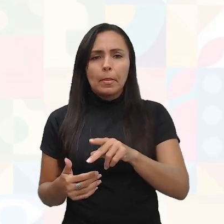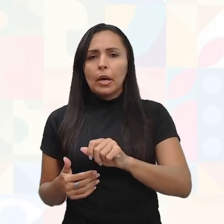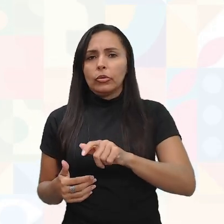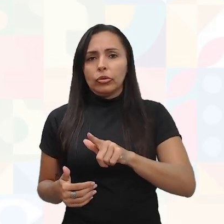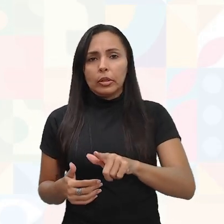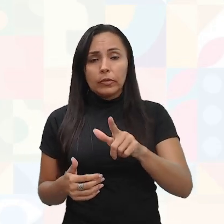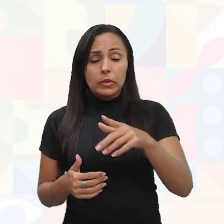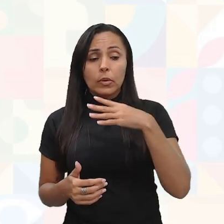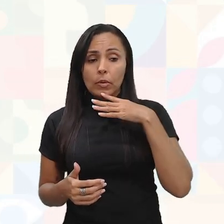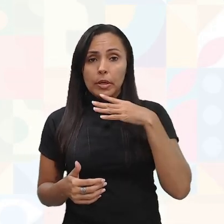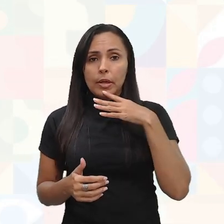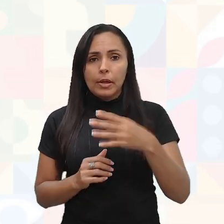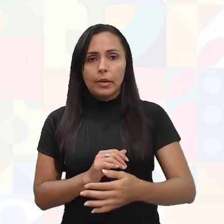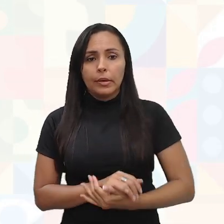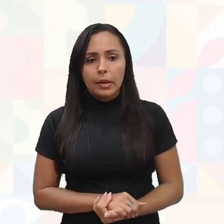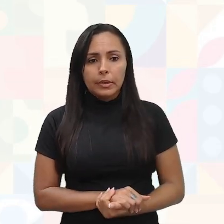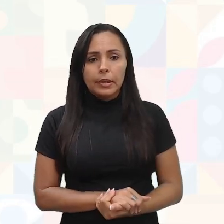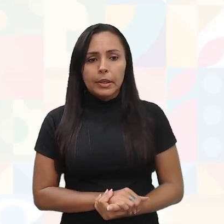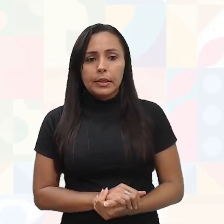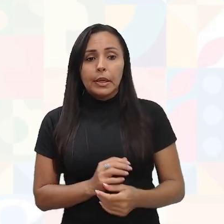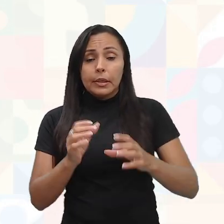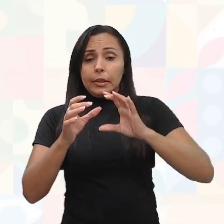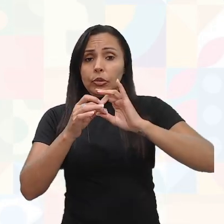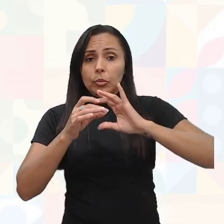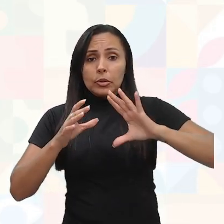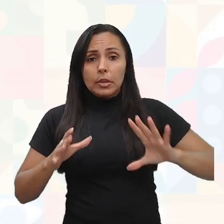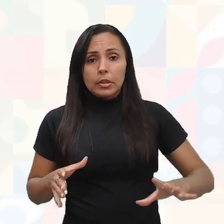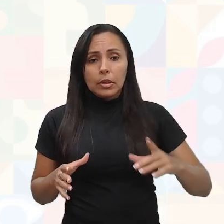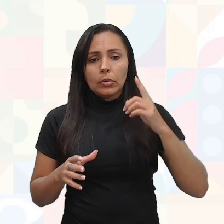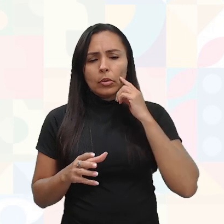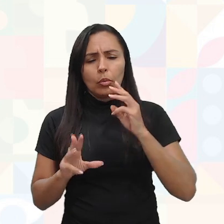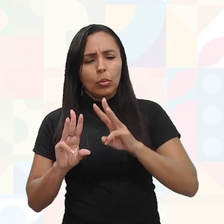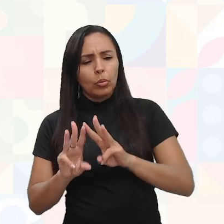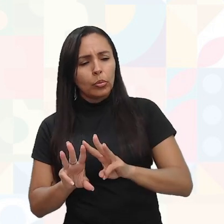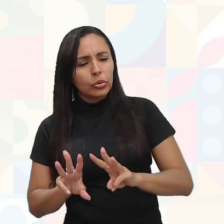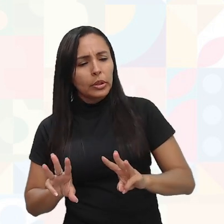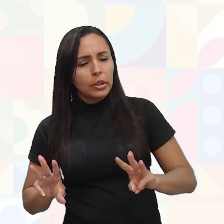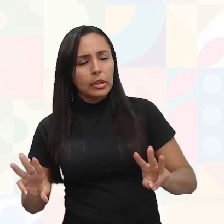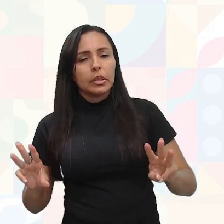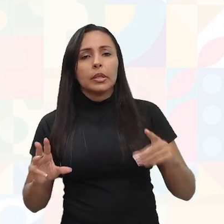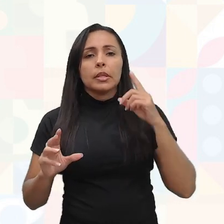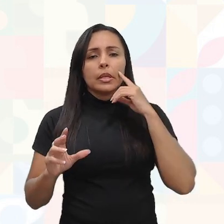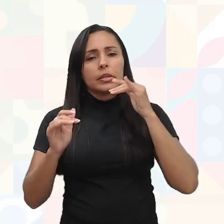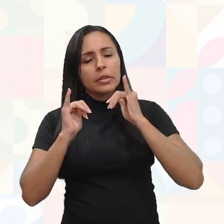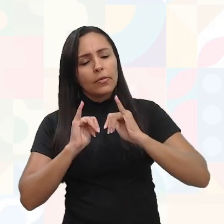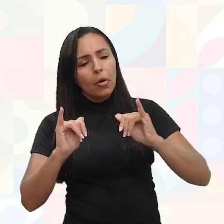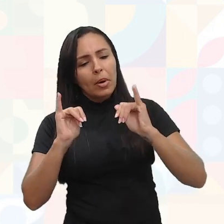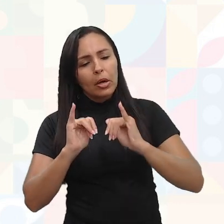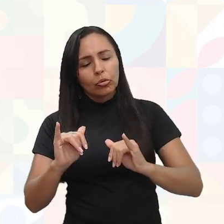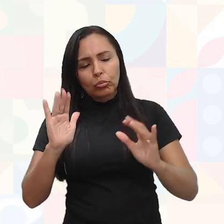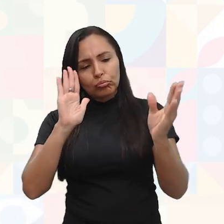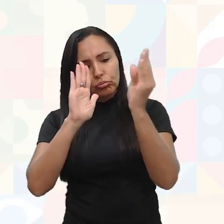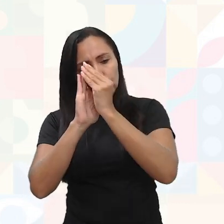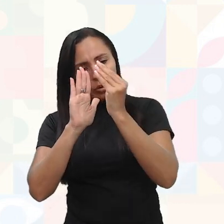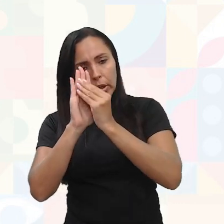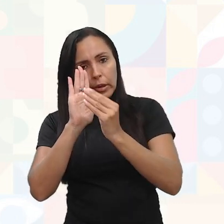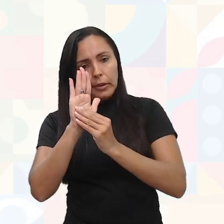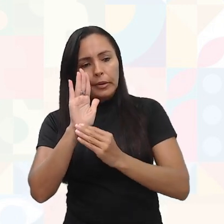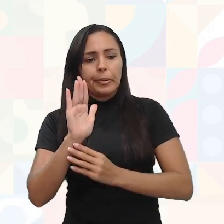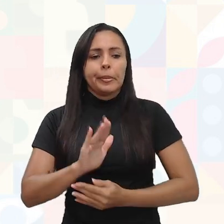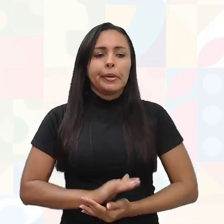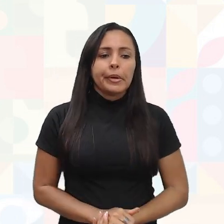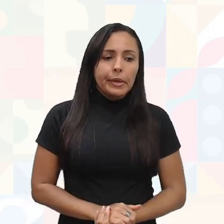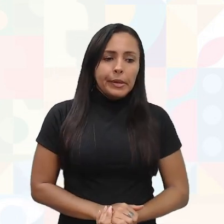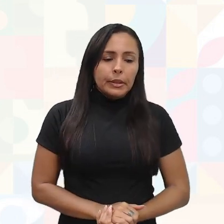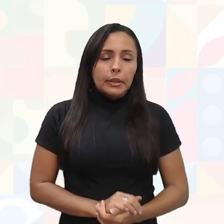você conhece, vai estar à sua disposição todos os links e todas as informações que você precisa acessar, né?